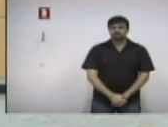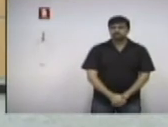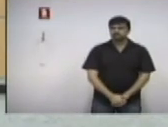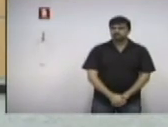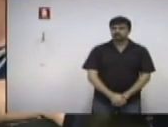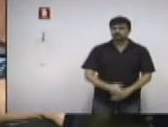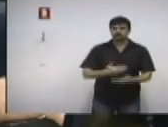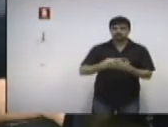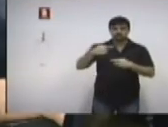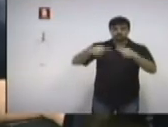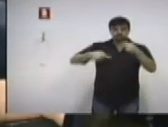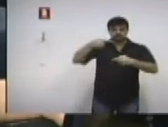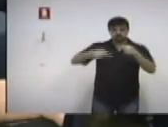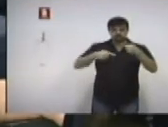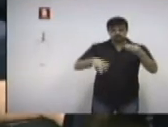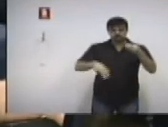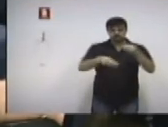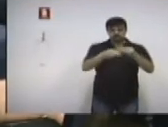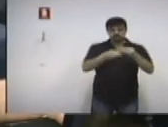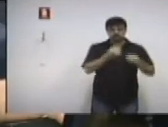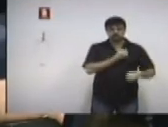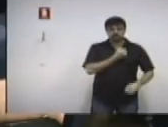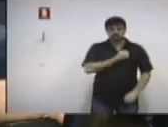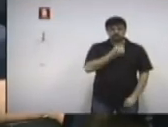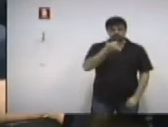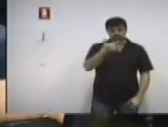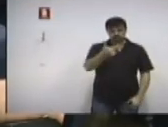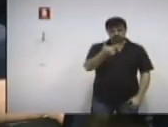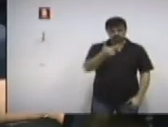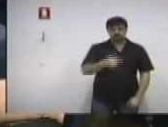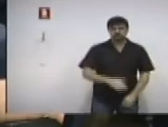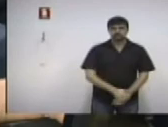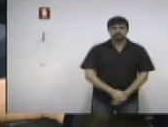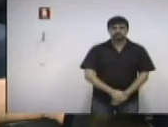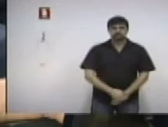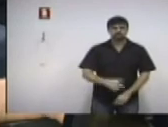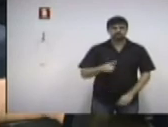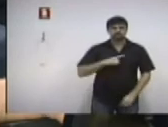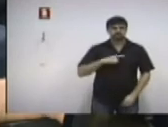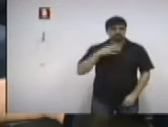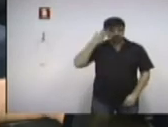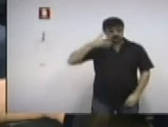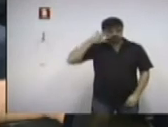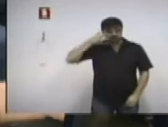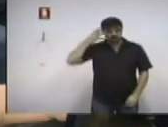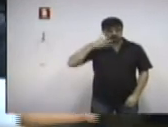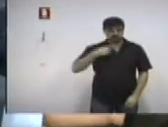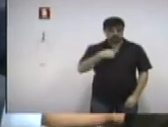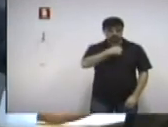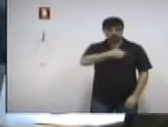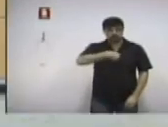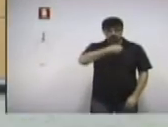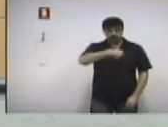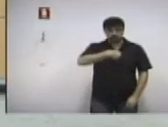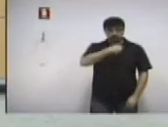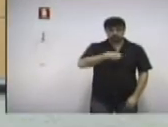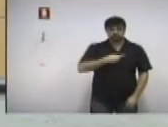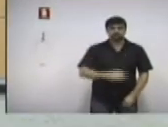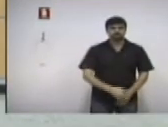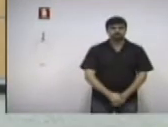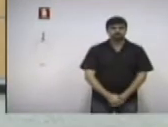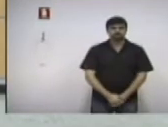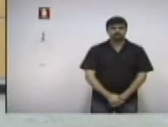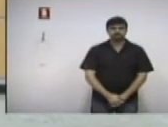coloca em discussão a emenda número 2 e ninguém querendo fazer o vereador Doutor João Mota